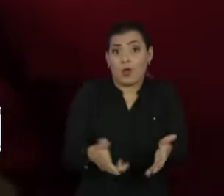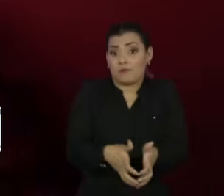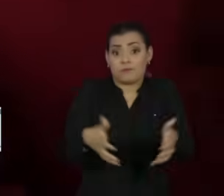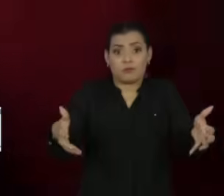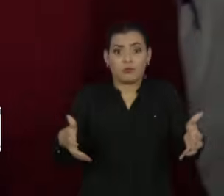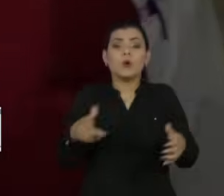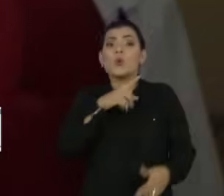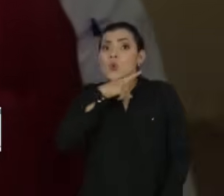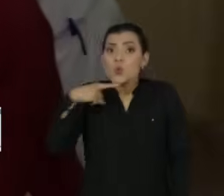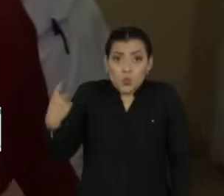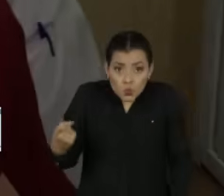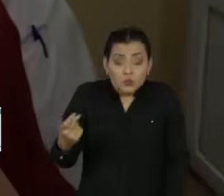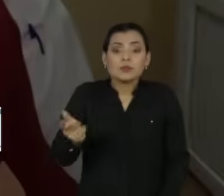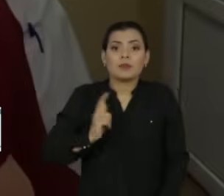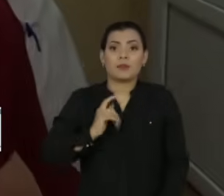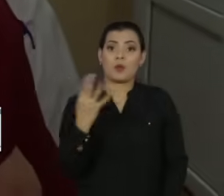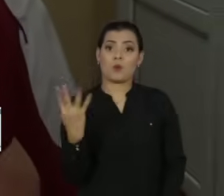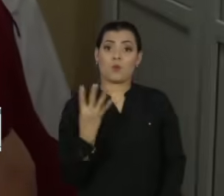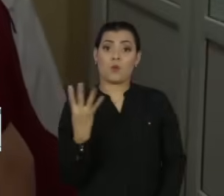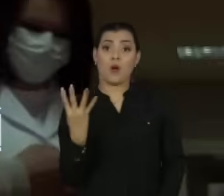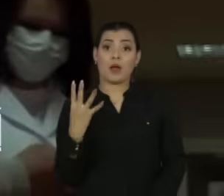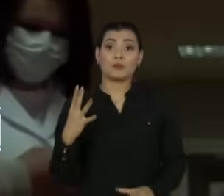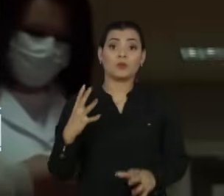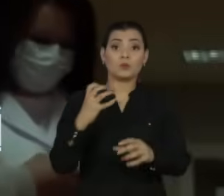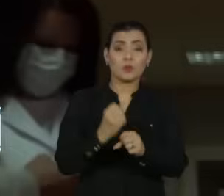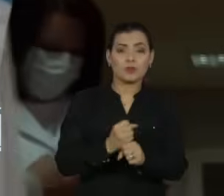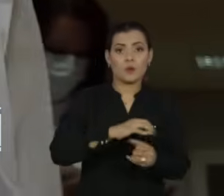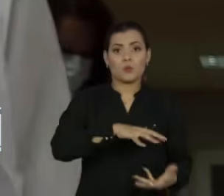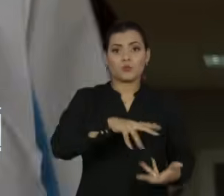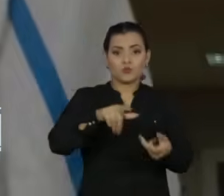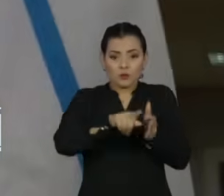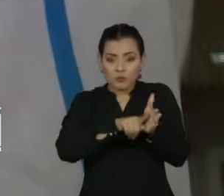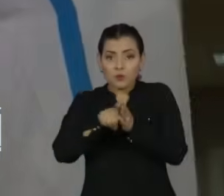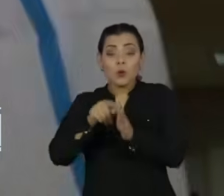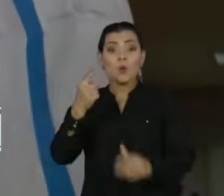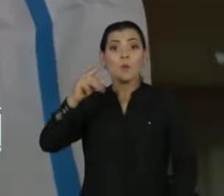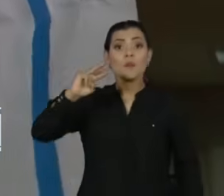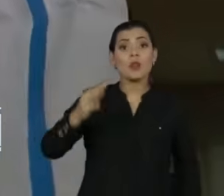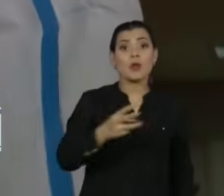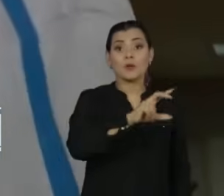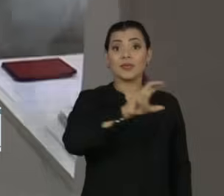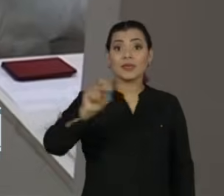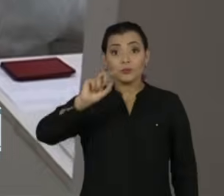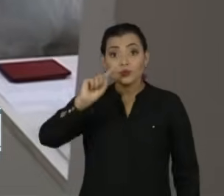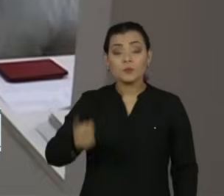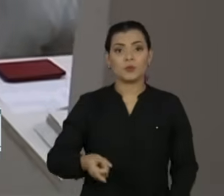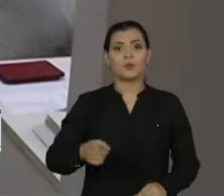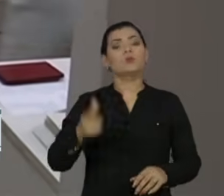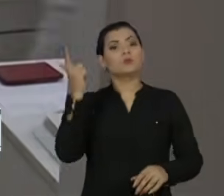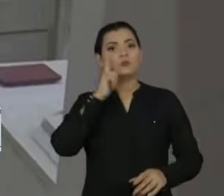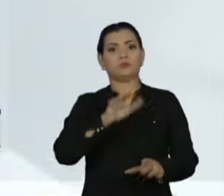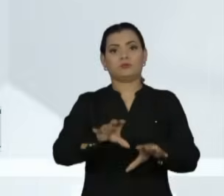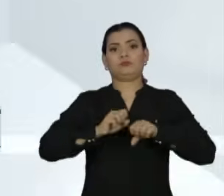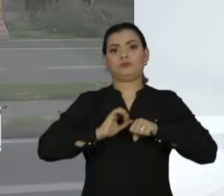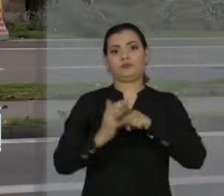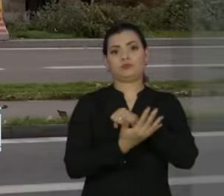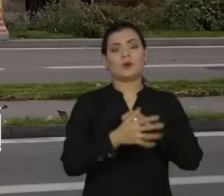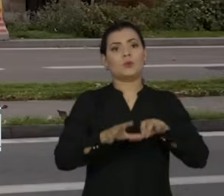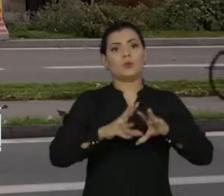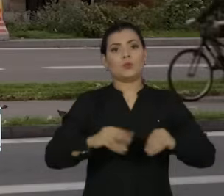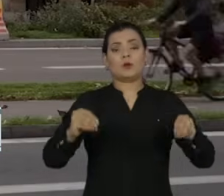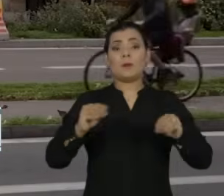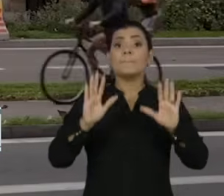A Rússia tem a quarta maior contagem mundial, com mais de 1,5 milhão de casos confirmados.